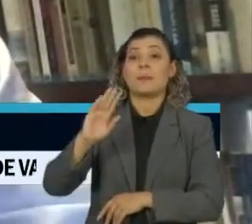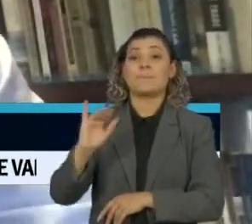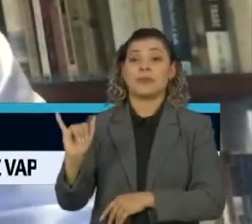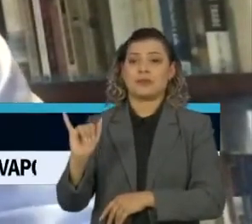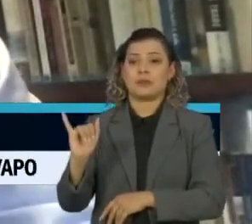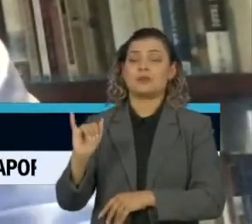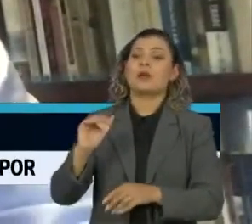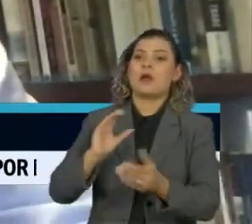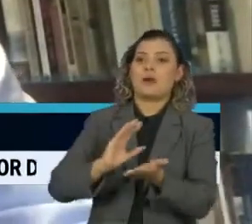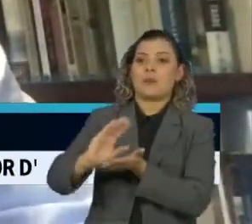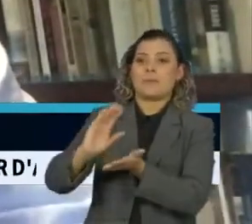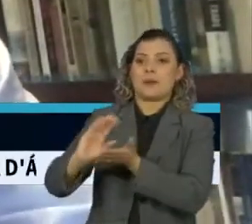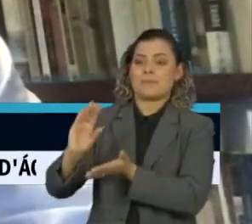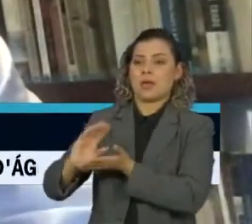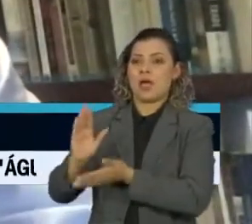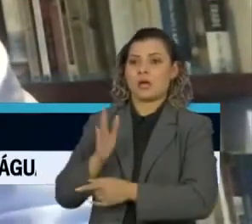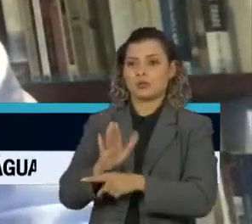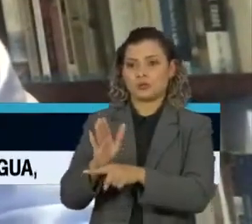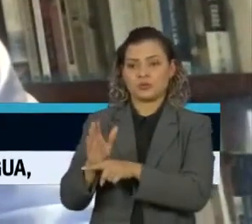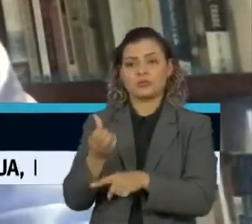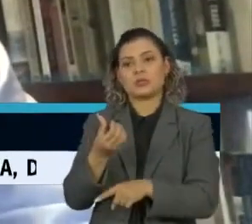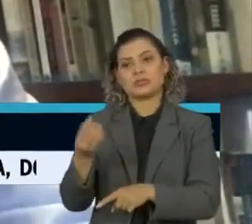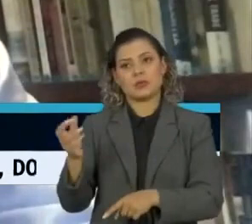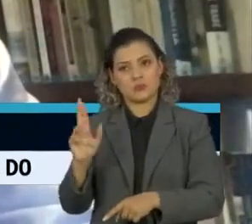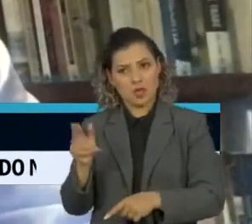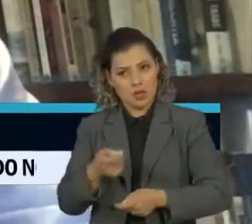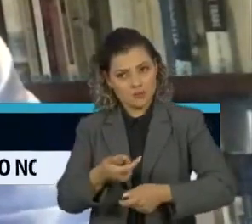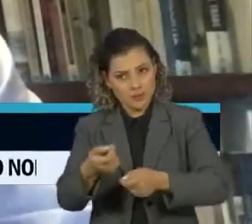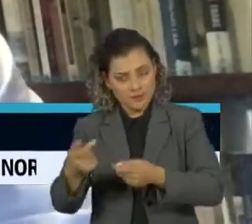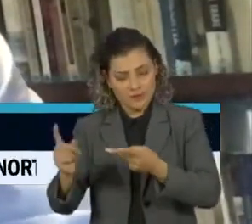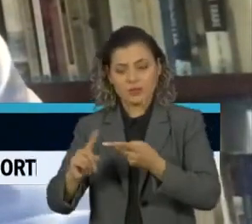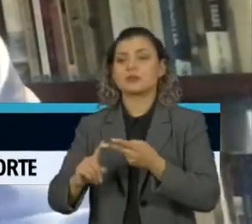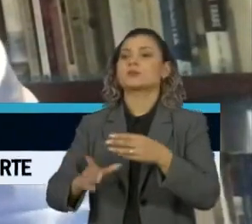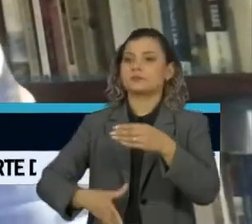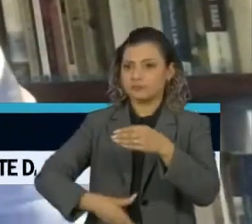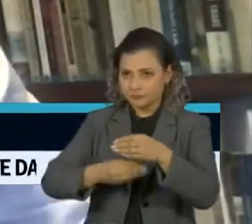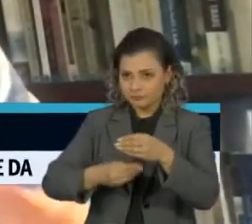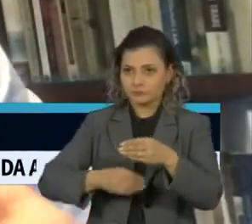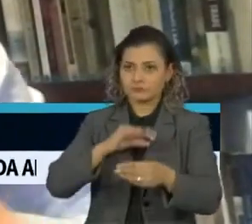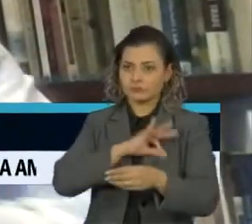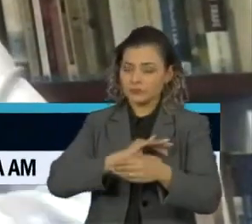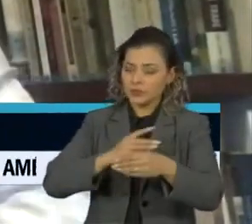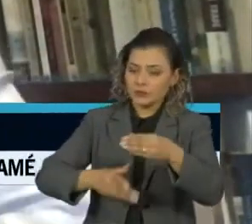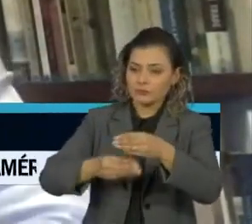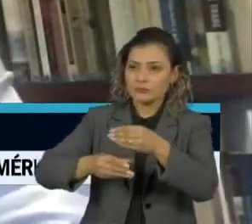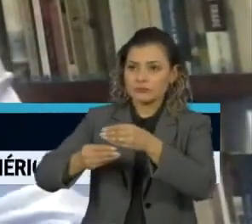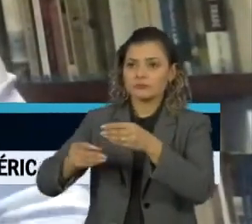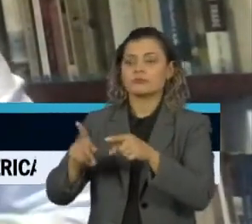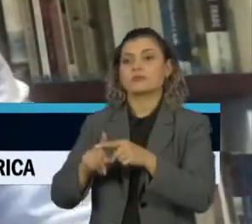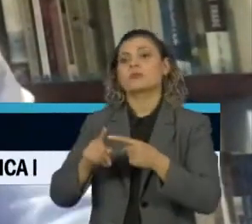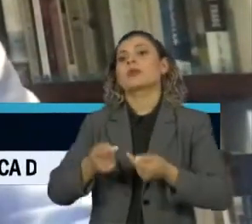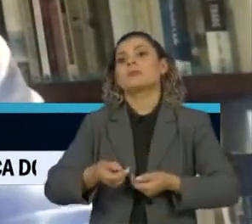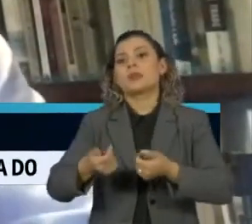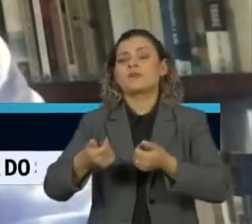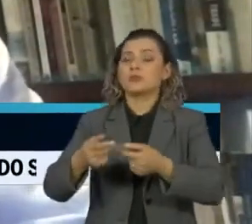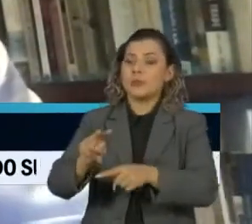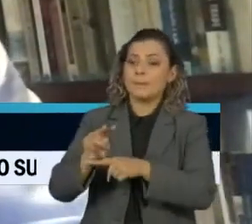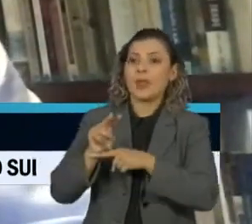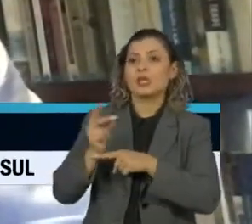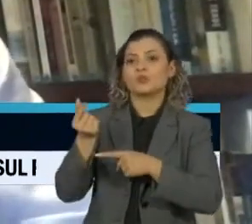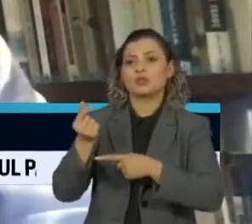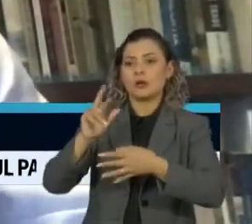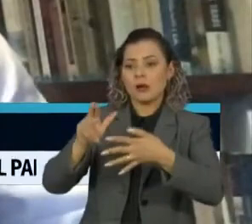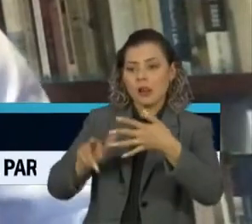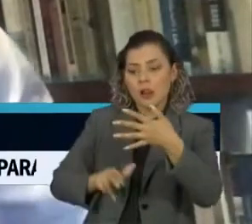ajuda. Seja os R$600 mensais, seja a compensação das folhas de pagamento, seja as linhas de financiamento que o governo está fazendo